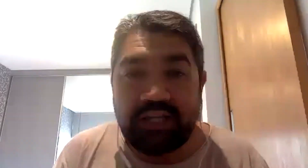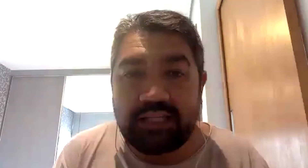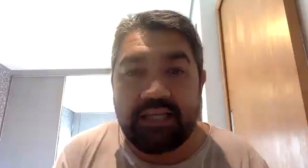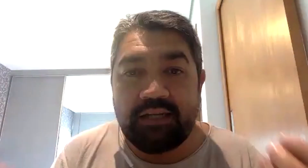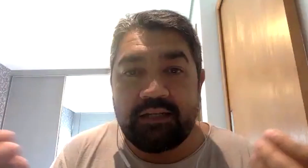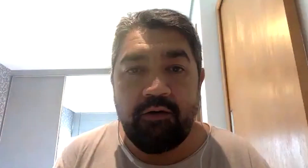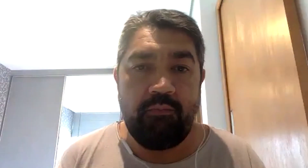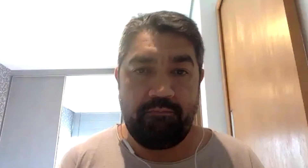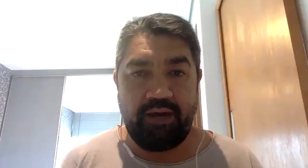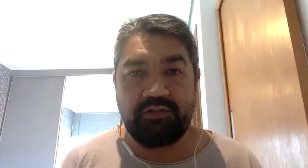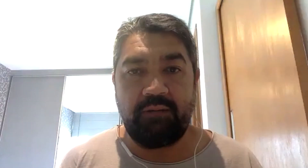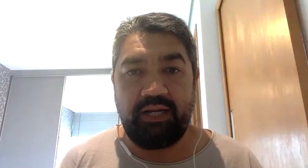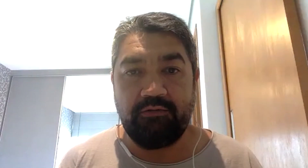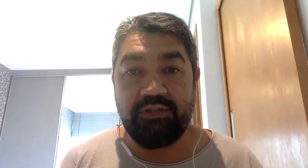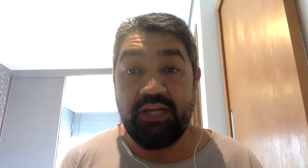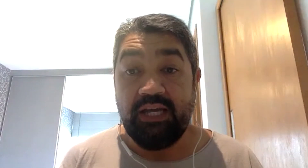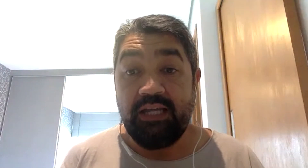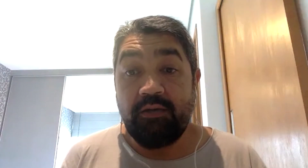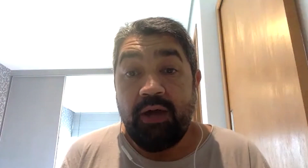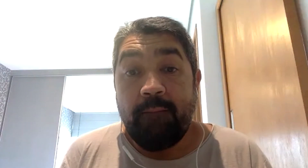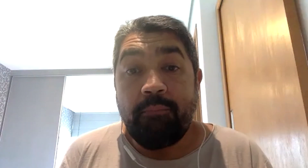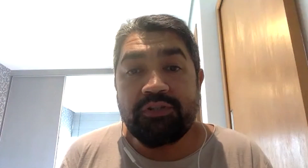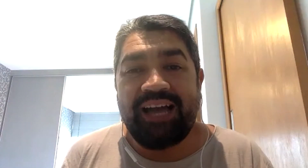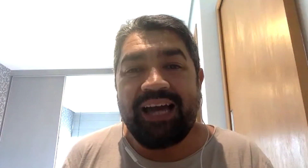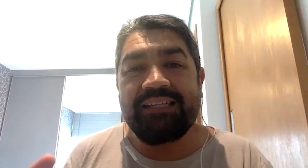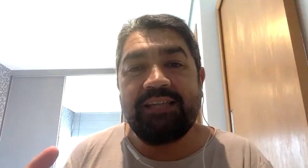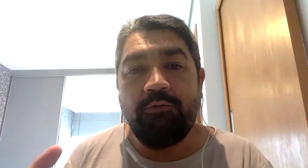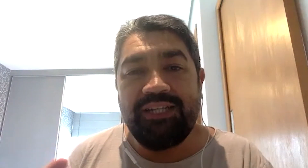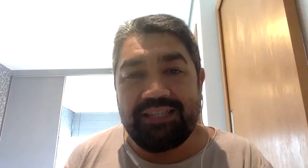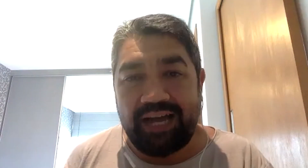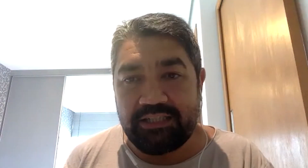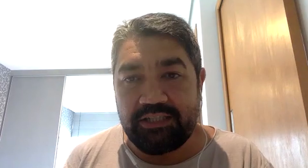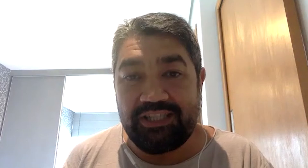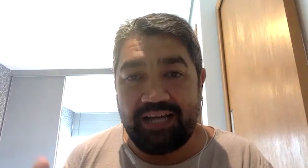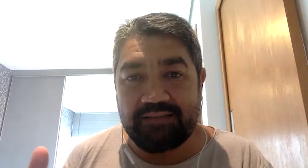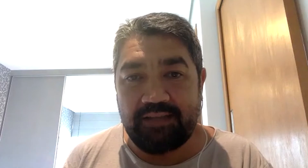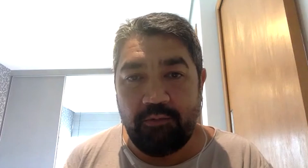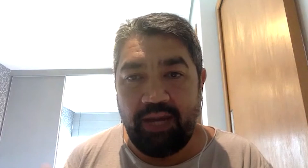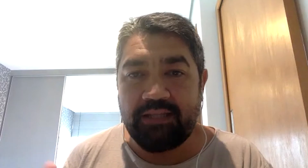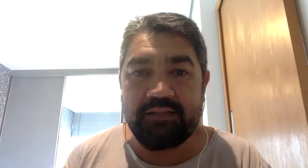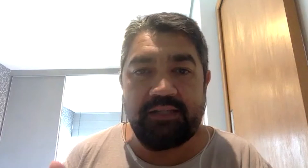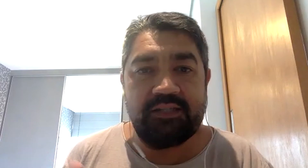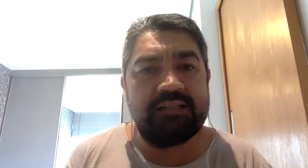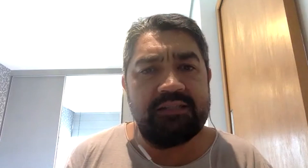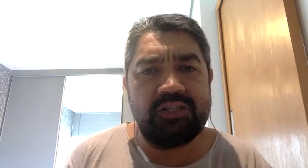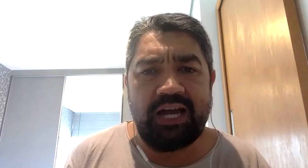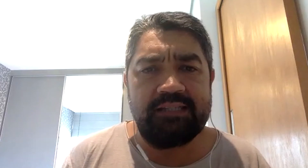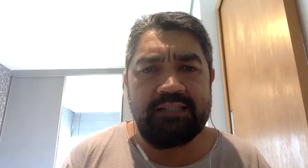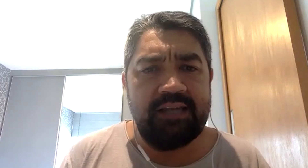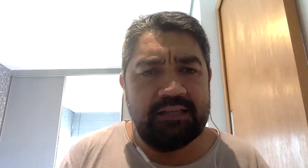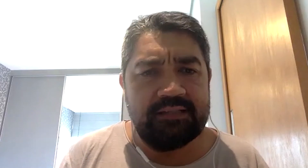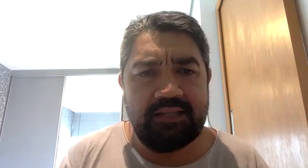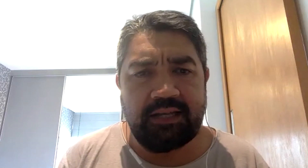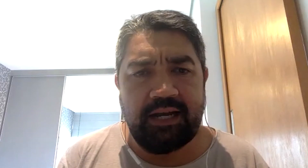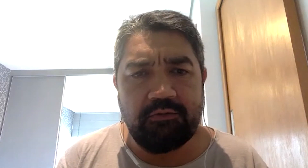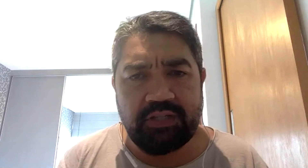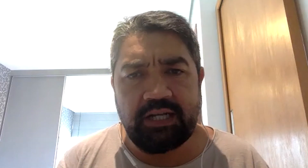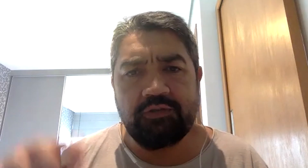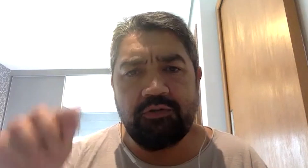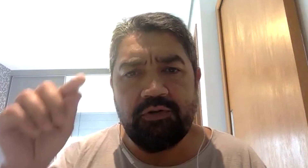com certeza não para os trabalhadores. Sim. Então, buscar essa unidade de ação entre as entidades sindicais,